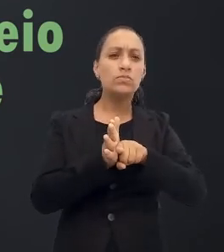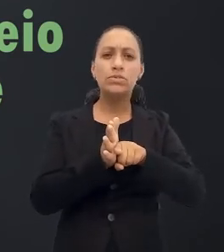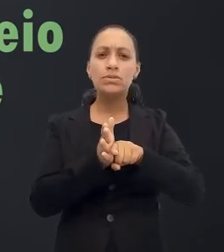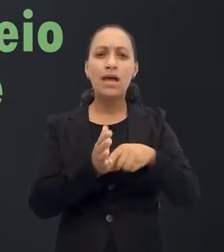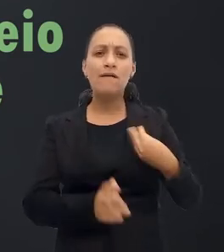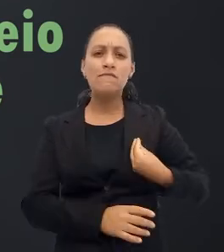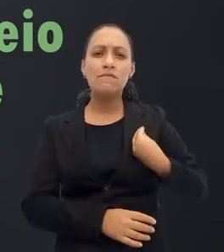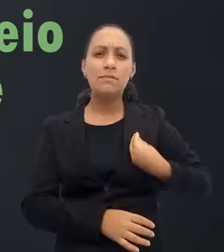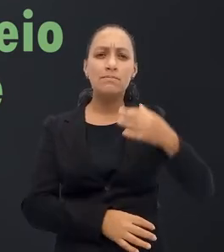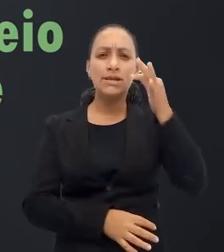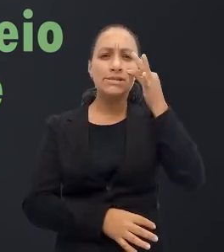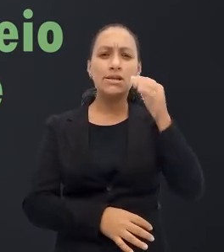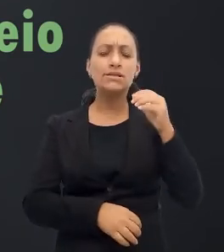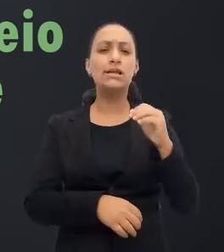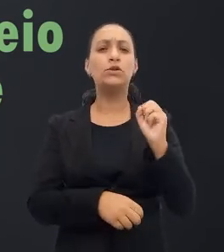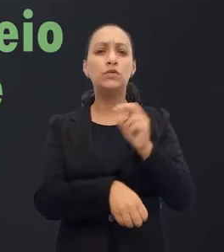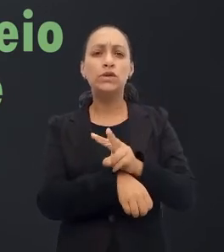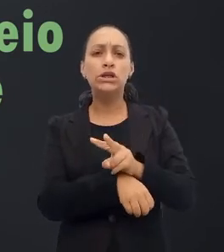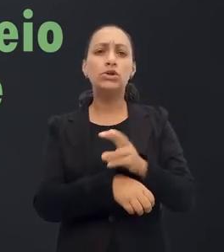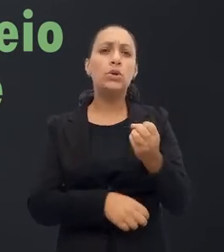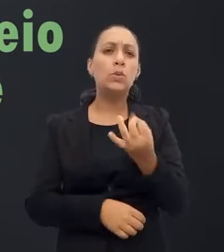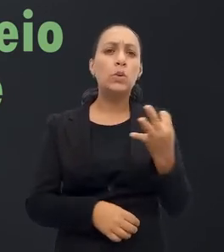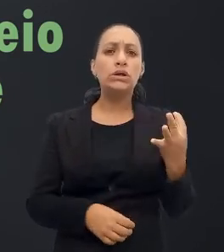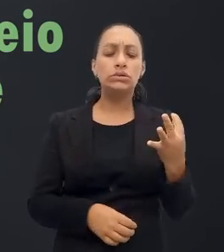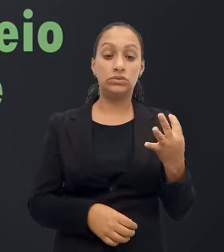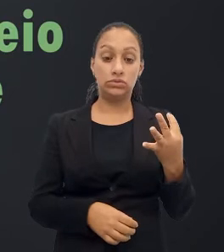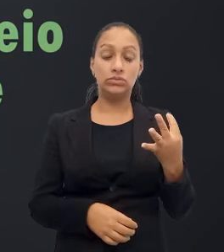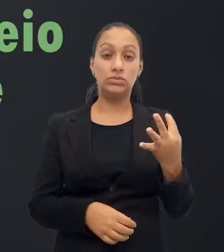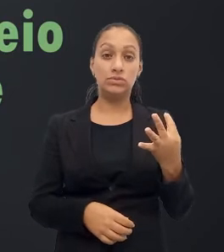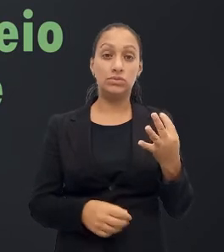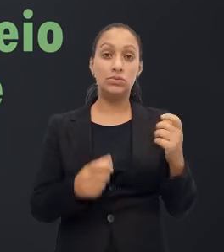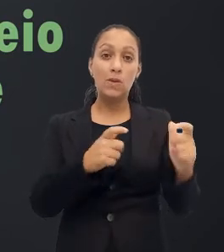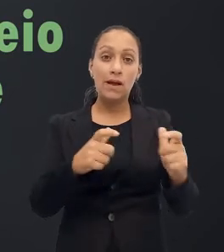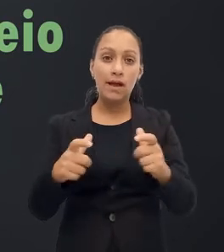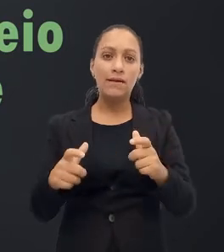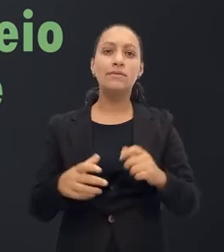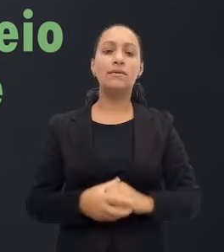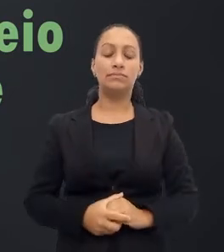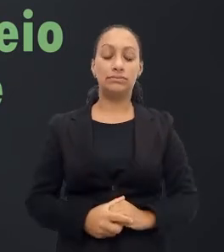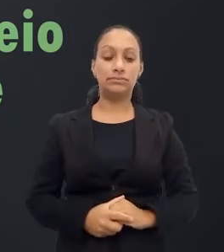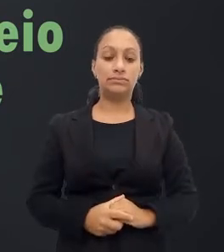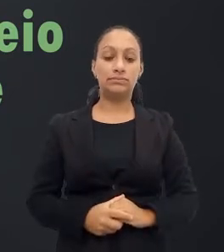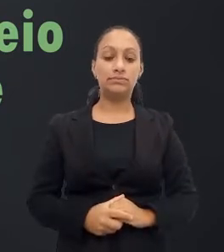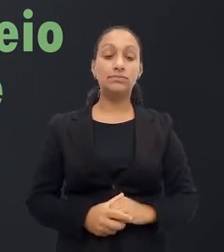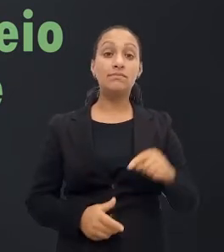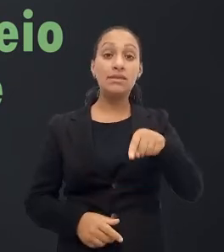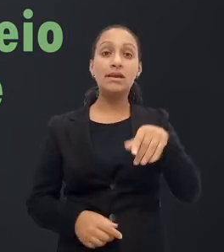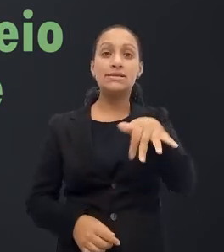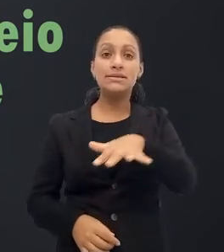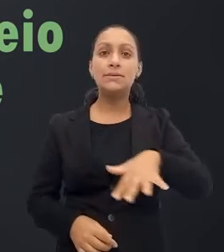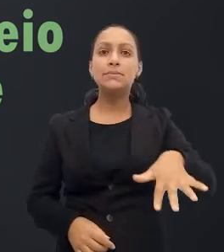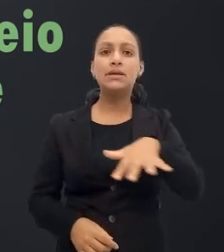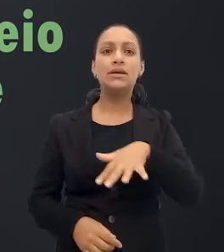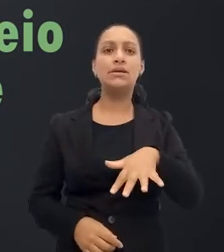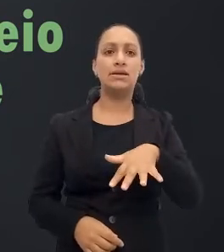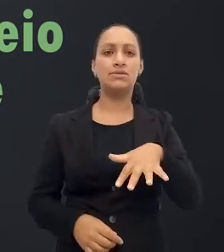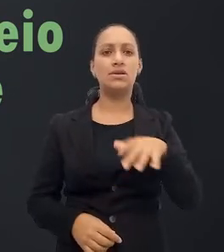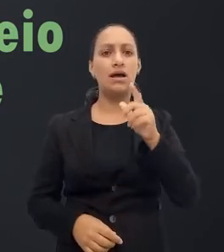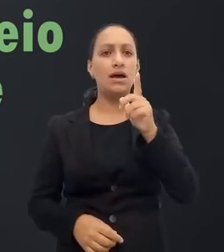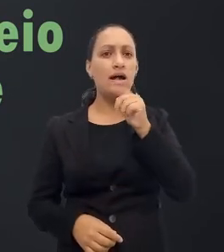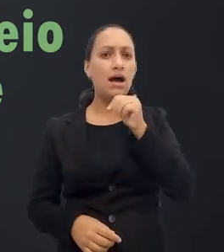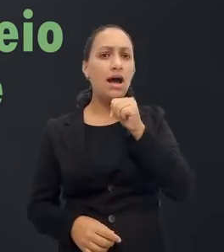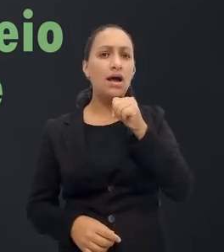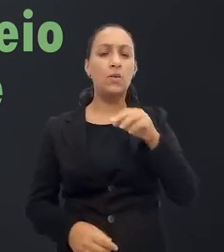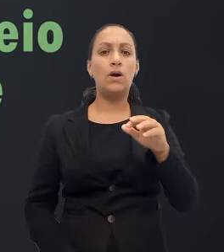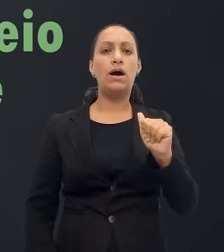sua quantificação, então a quantidade de vírus, a sua carga viral nesses ambientes de água superficial,